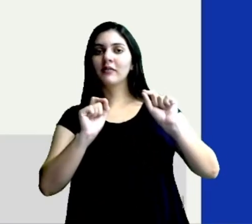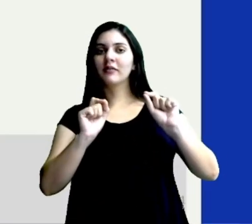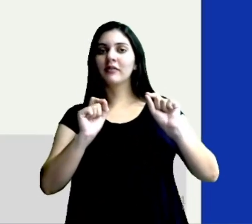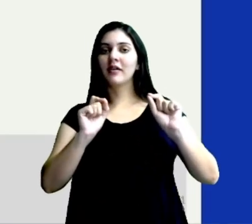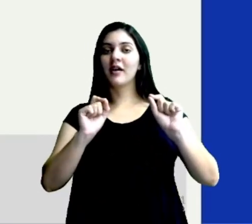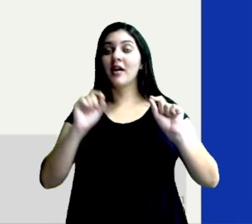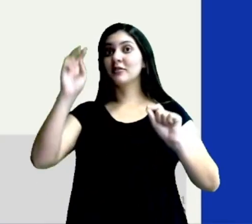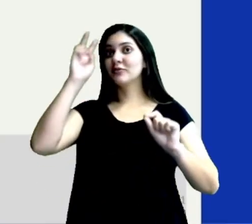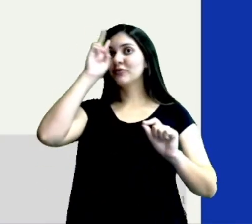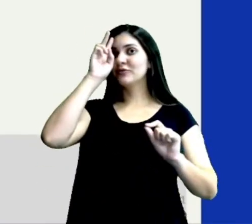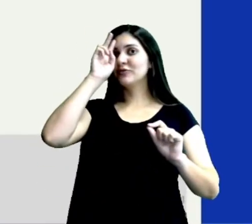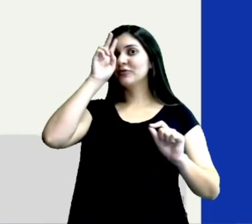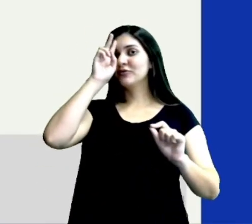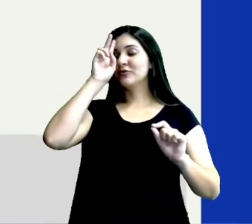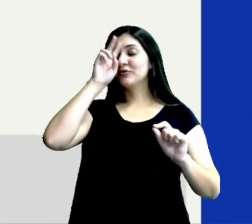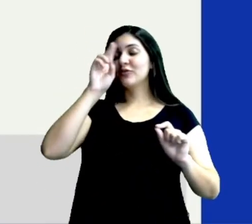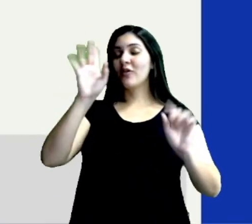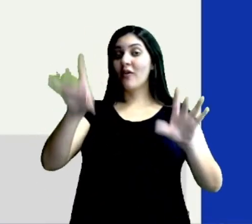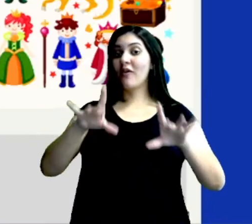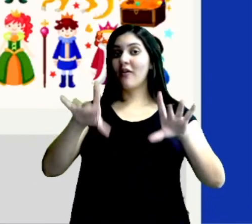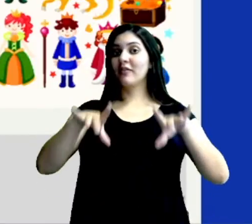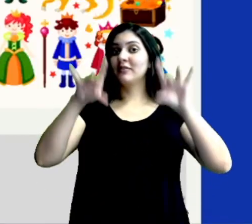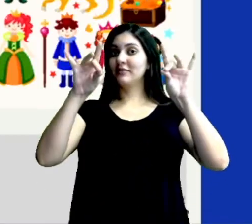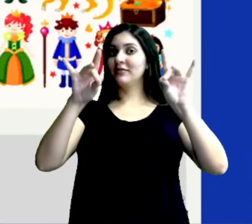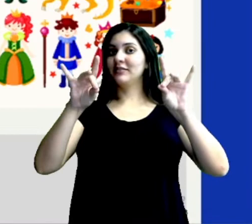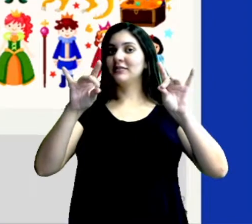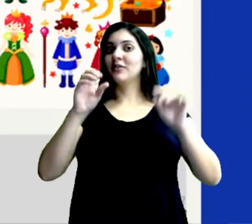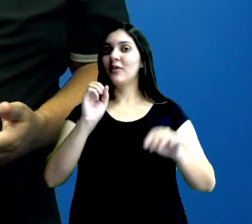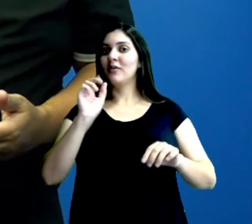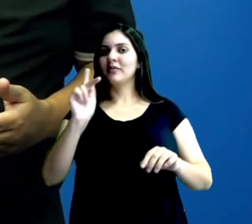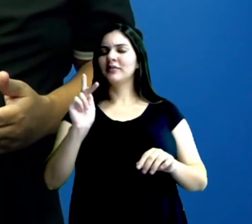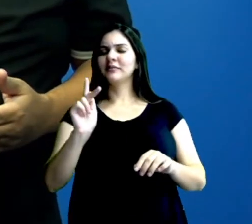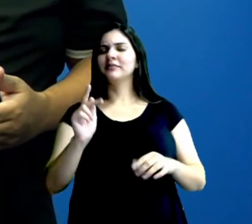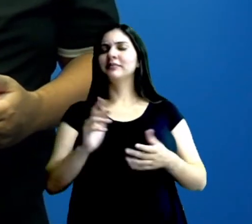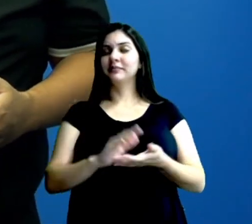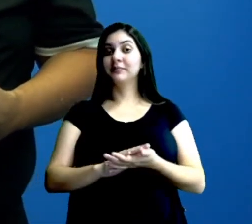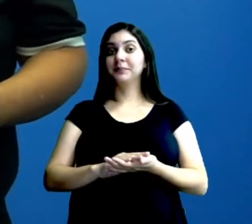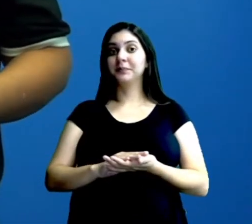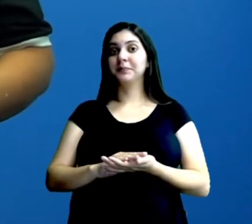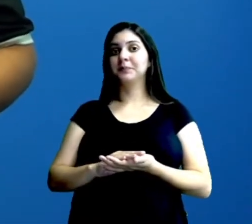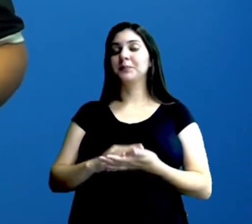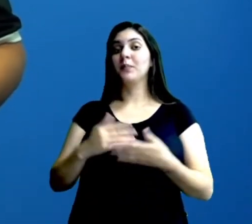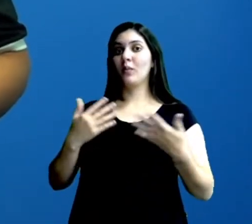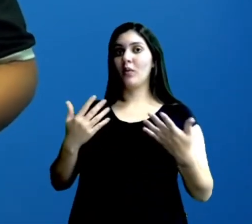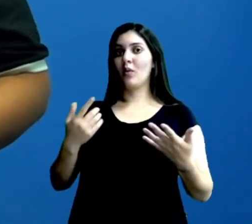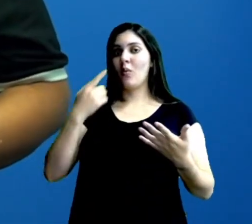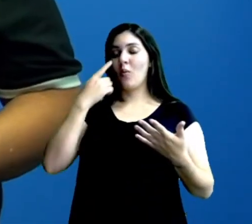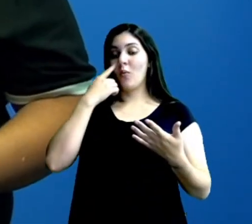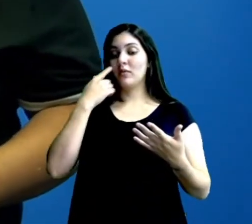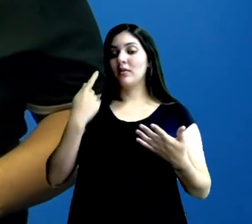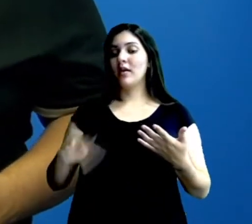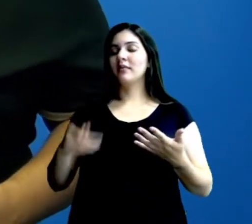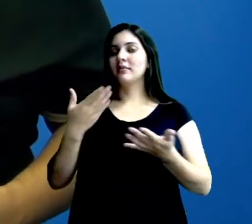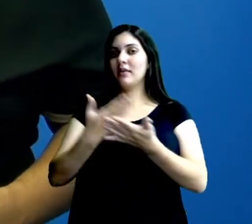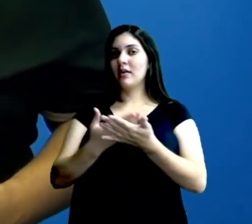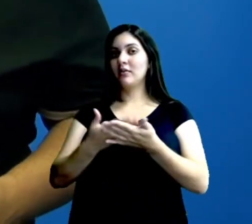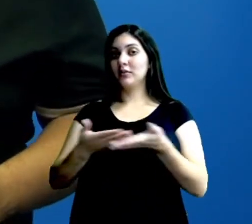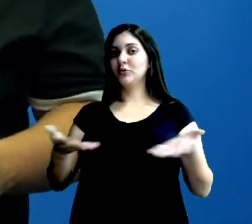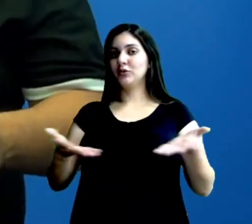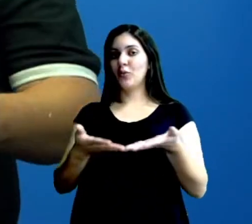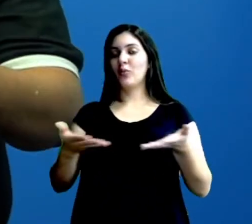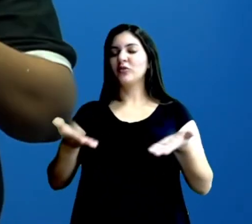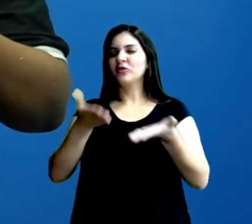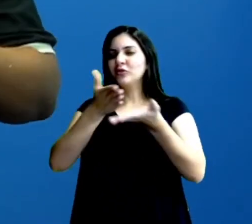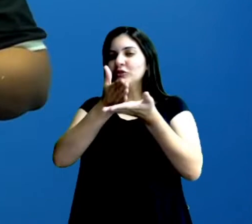de fadas, tá bom, gente? Gente, essa aula de hoje será dividida em